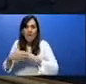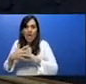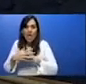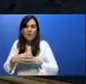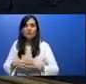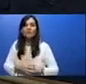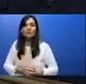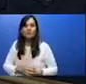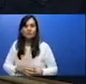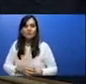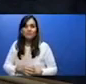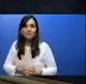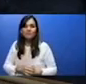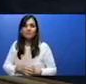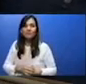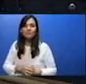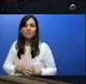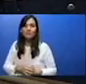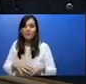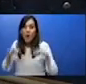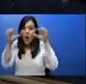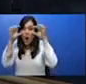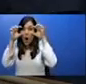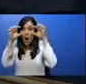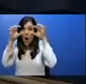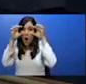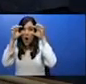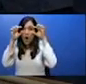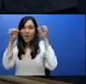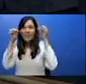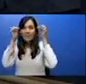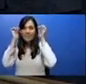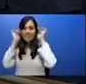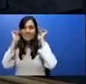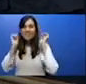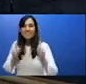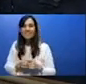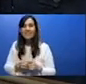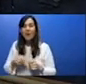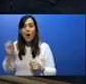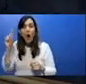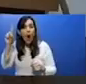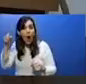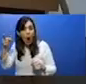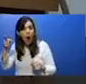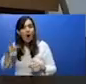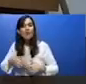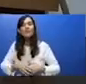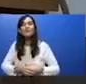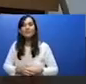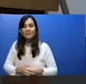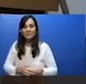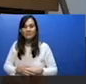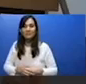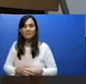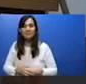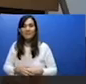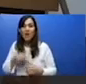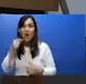acento circunflexo. E óculos, abriu a boquinha para falar, ó, é o